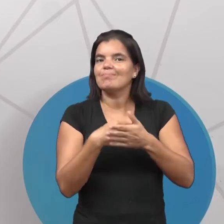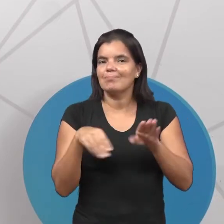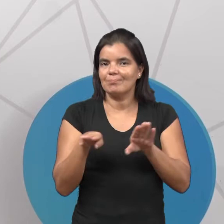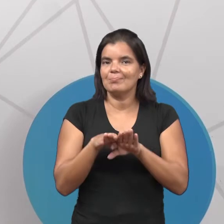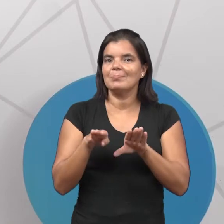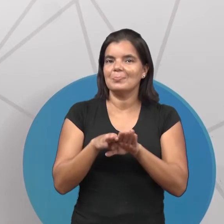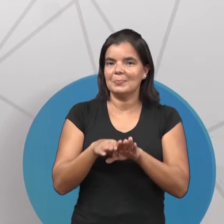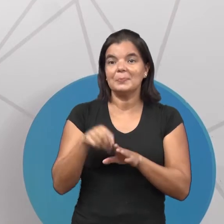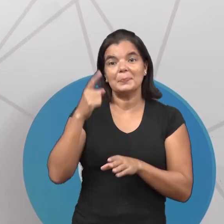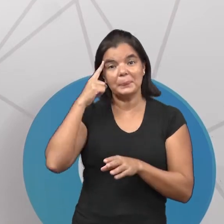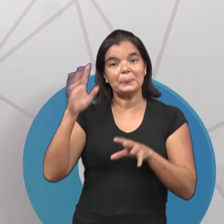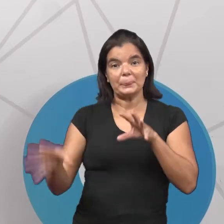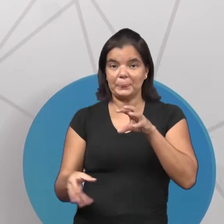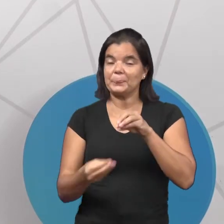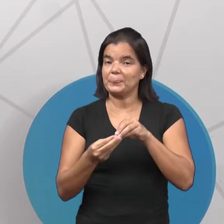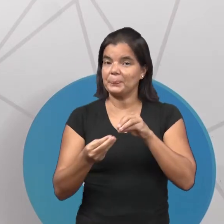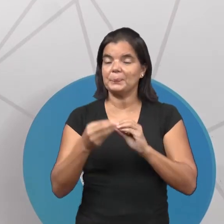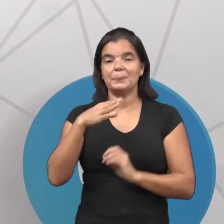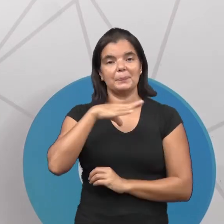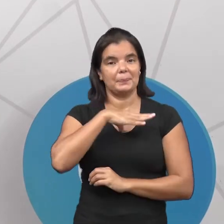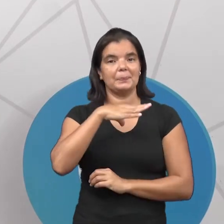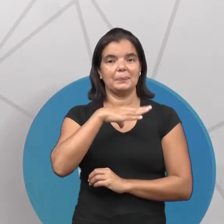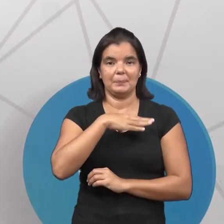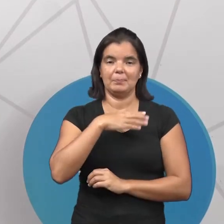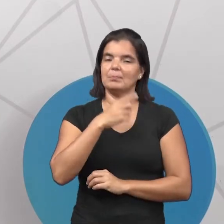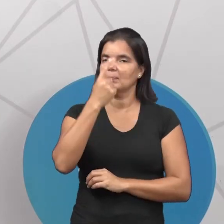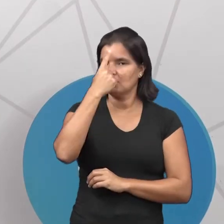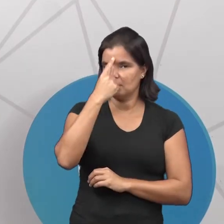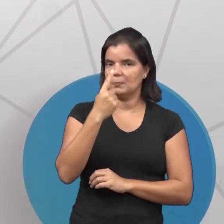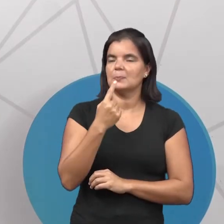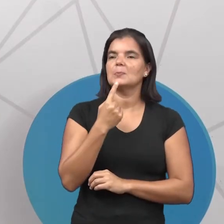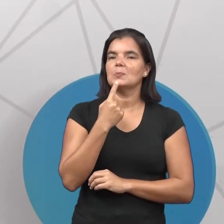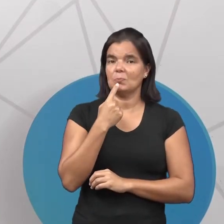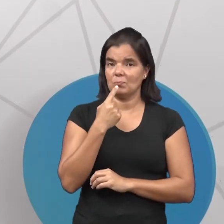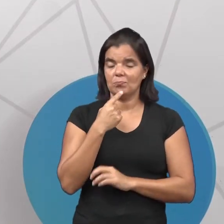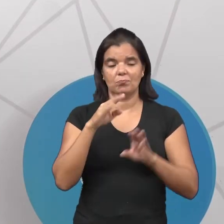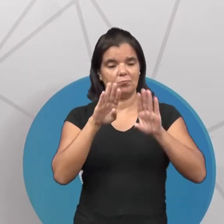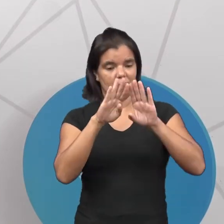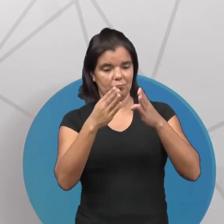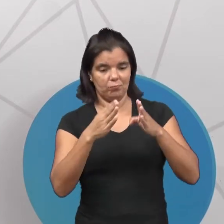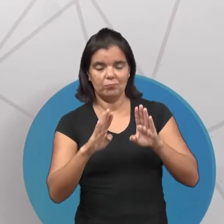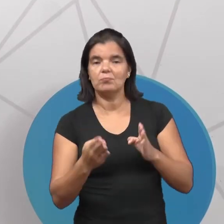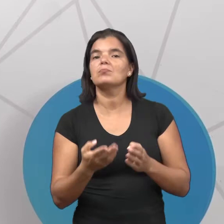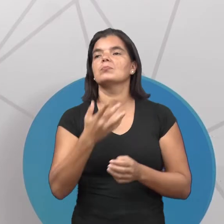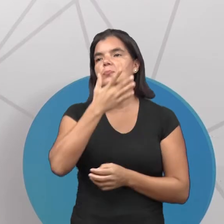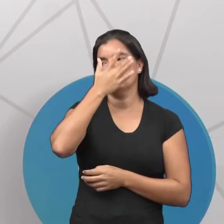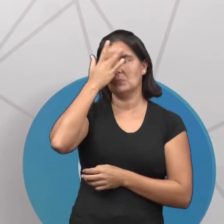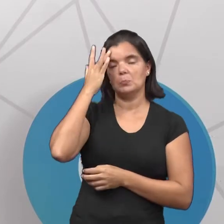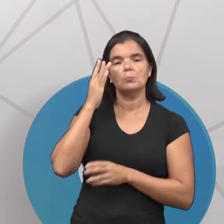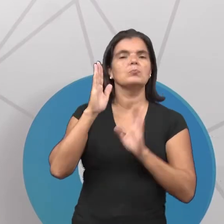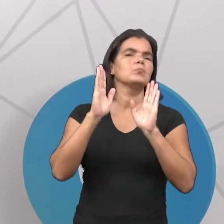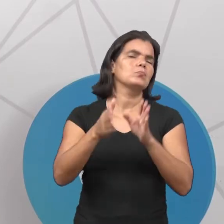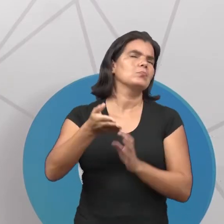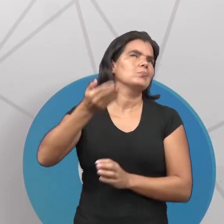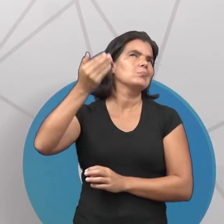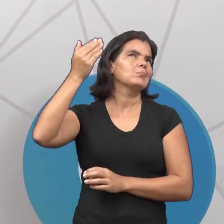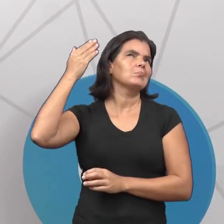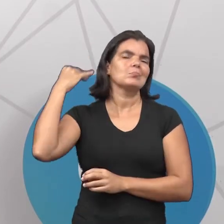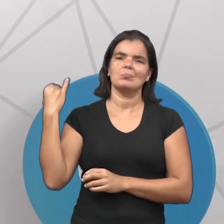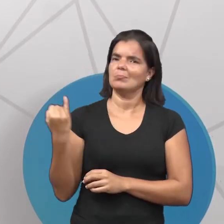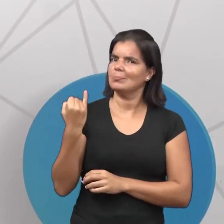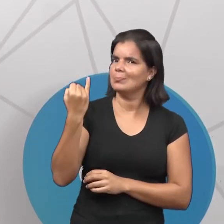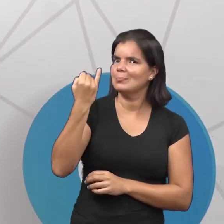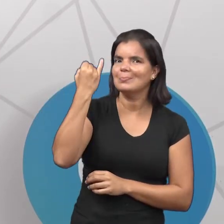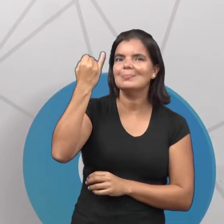podemos incluir na nossa cidade imagens, esculturas de pessoas que foram importantes para a